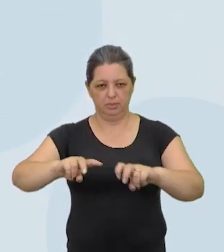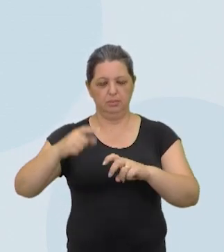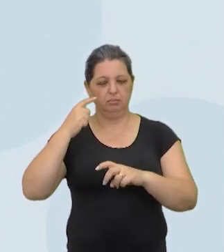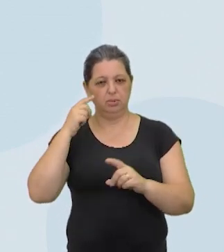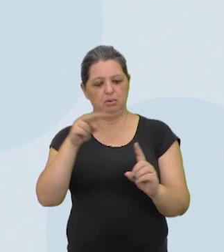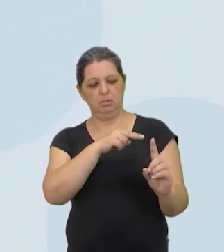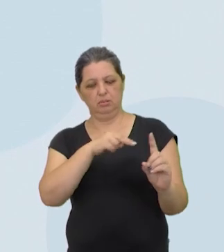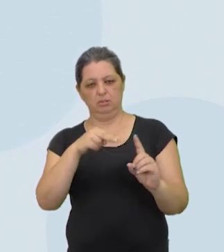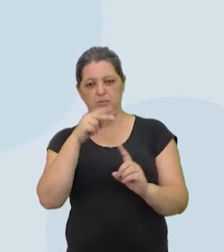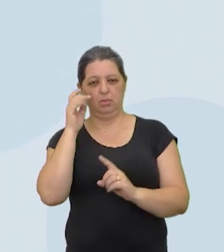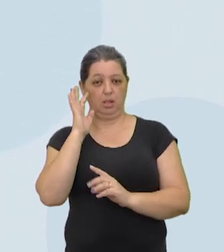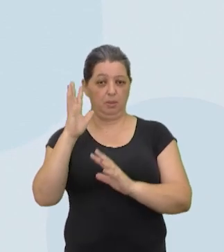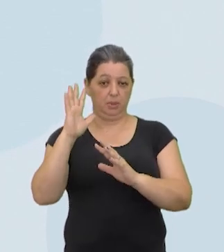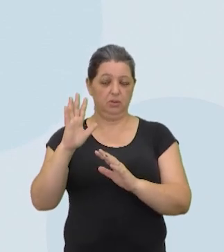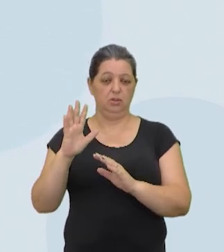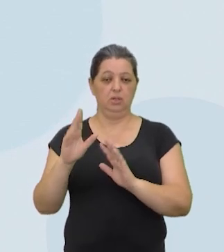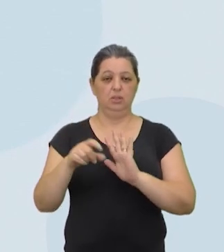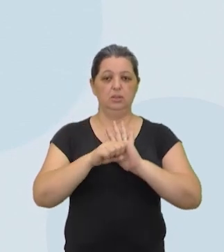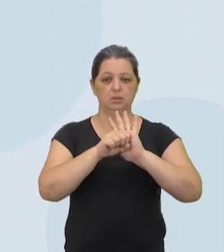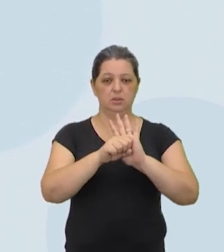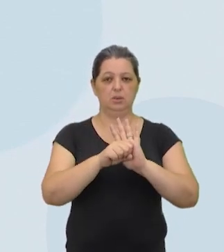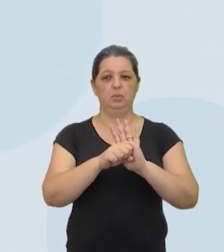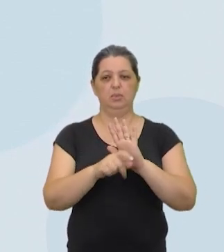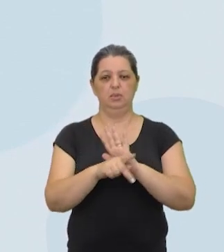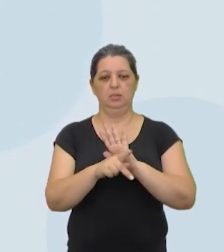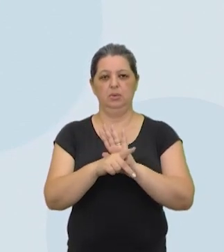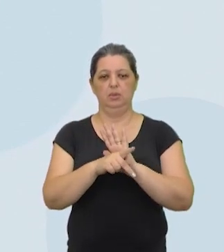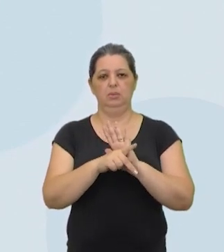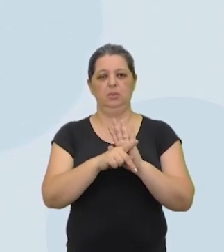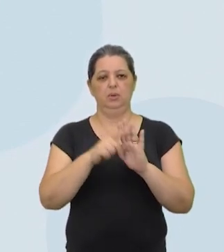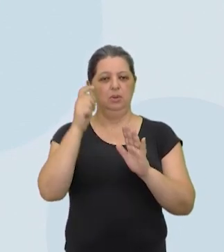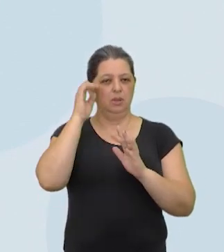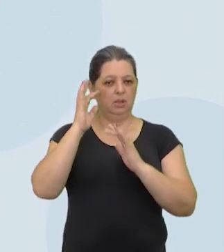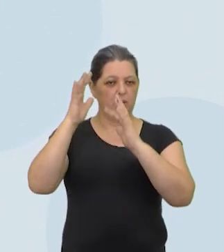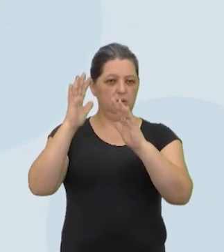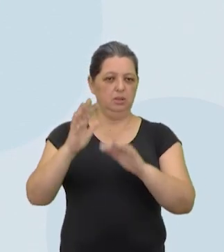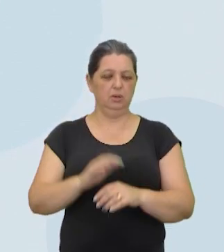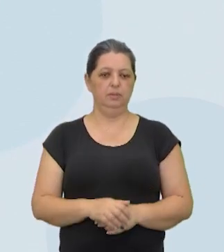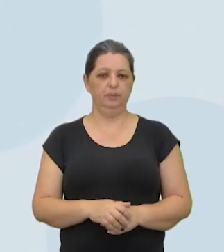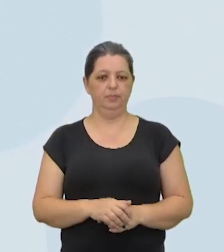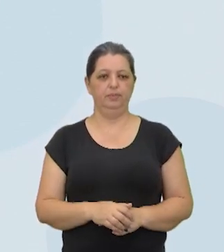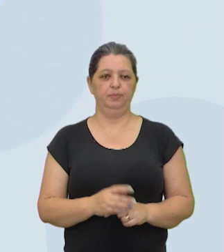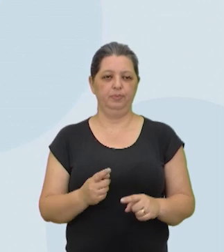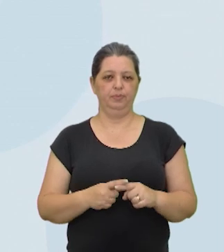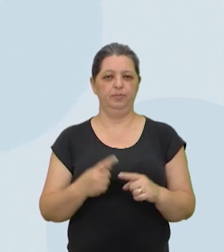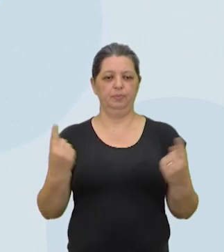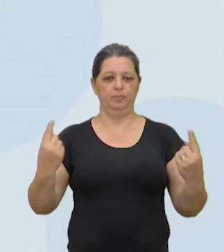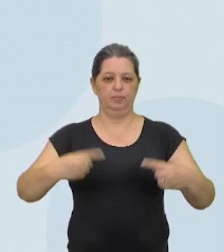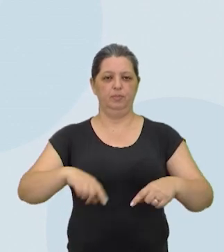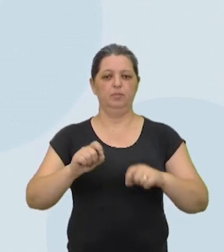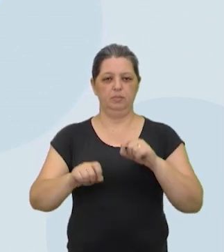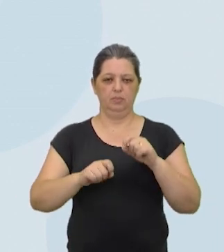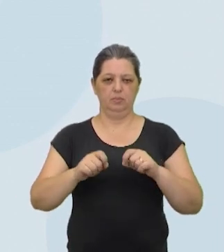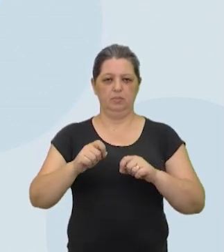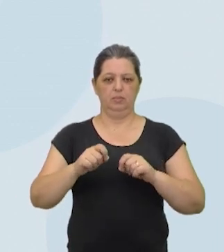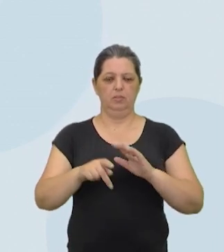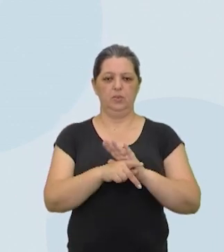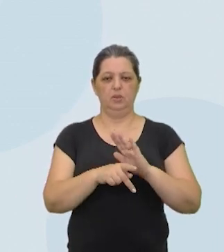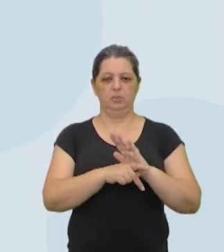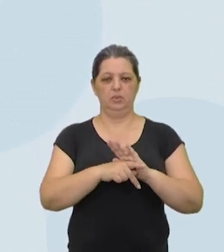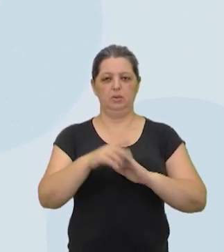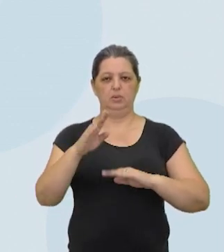imaginário, a capacidade de simbolizar e o repertório imagético. Nosso desafio, com qual dessas modalidades das artes